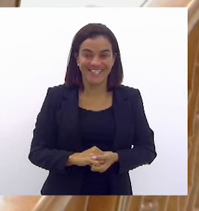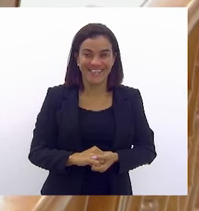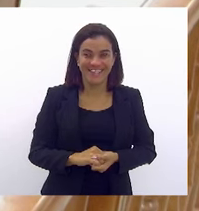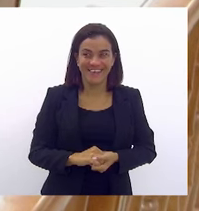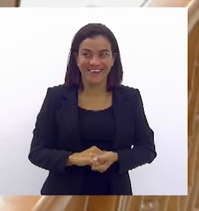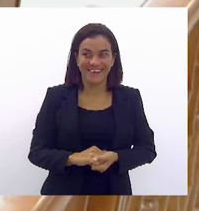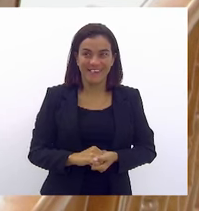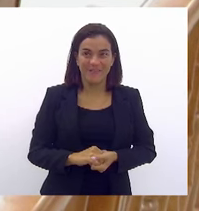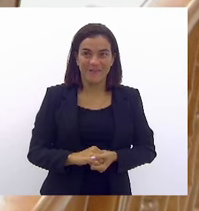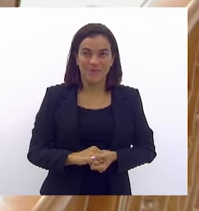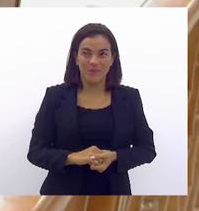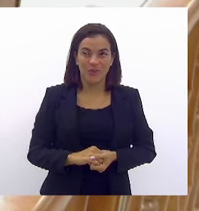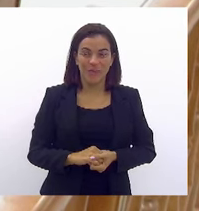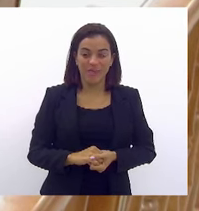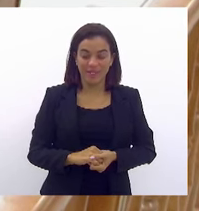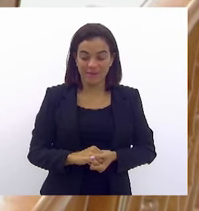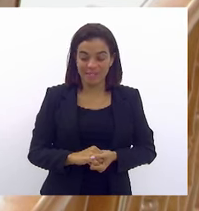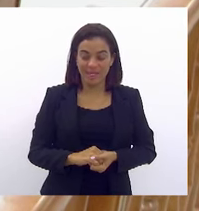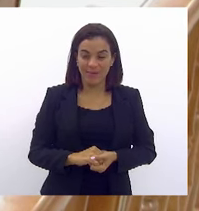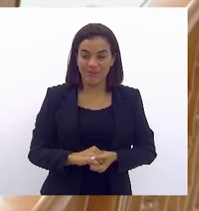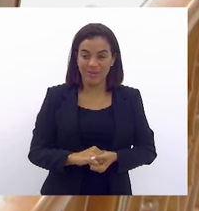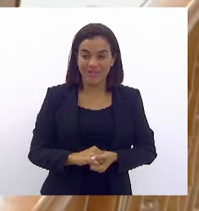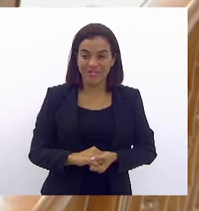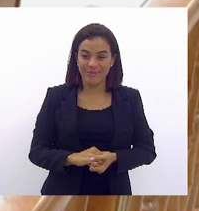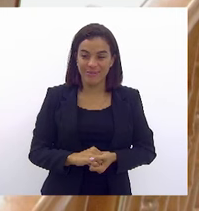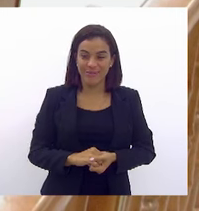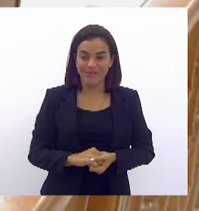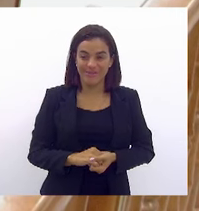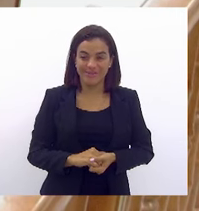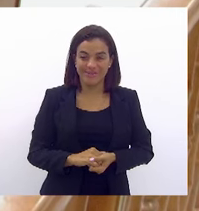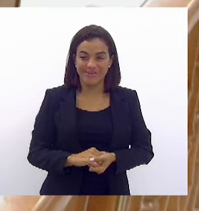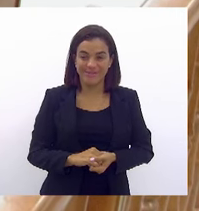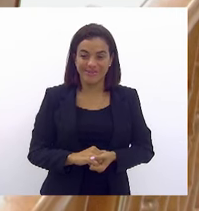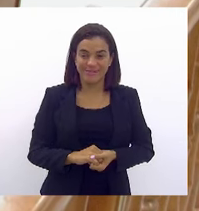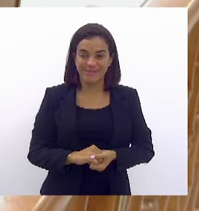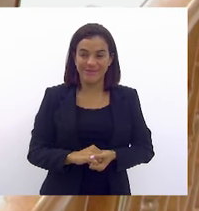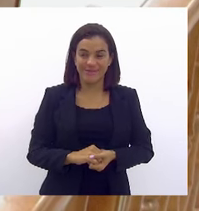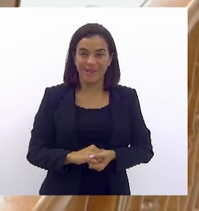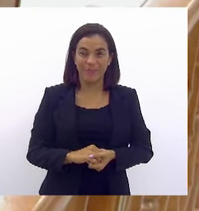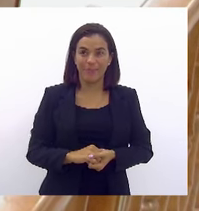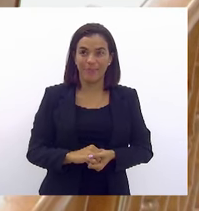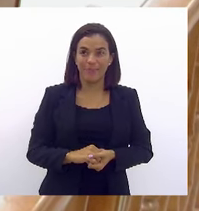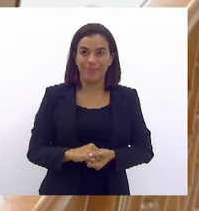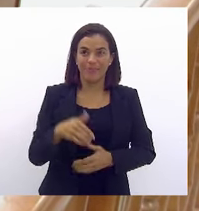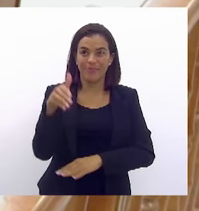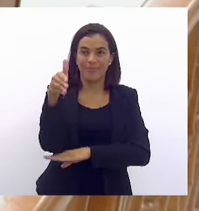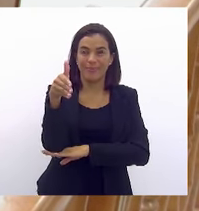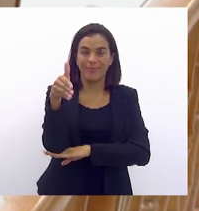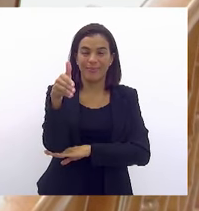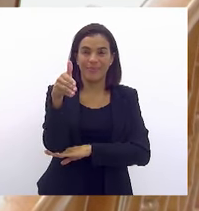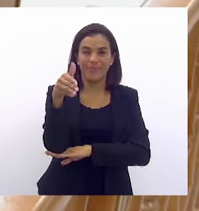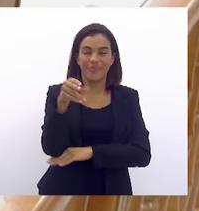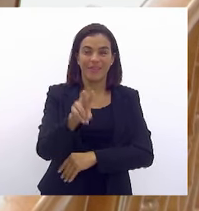É alguém que eu não consigo ler. Parabéns pela letra. Da pousada Vila da Praia.